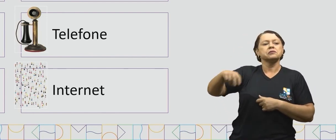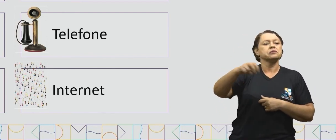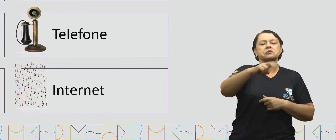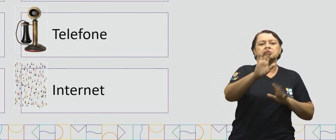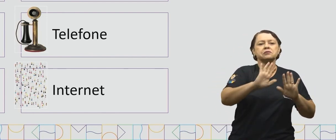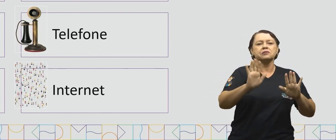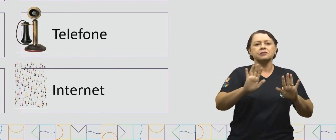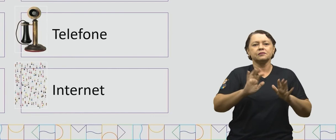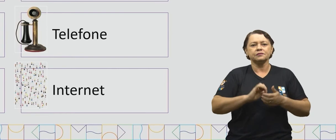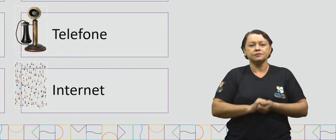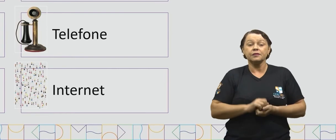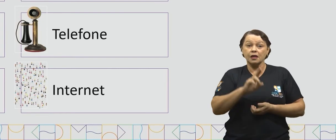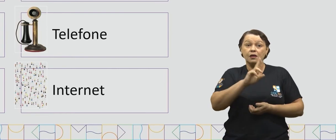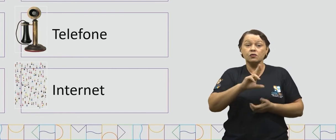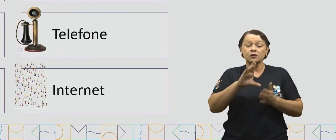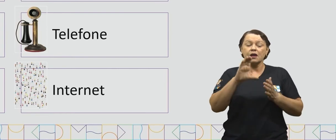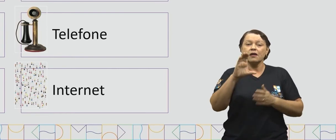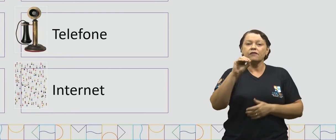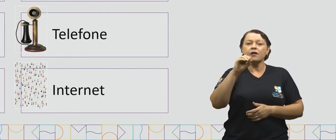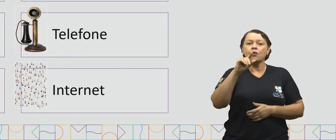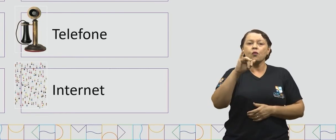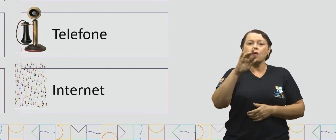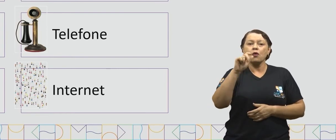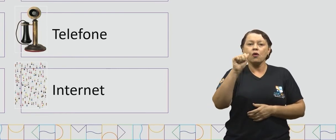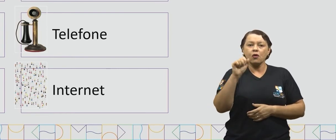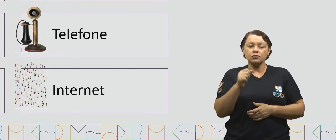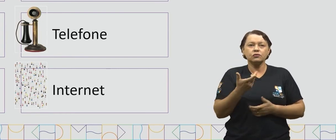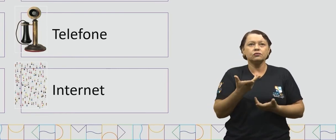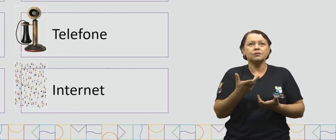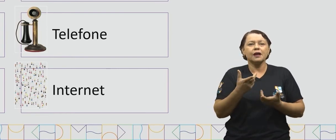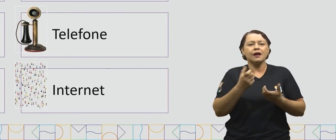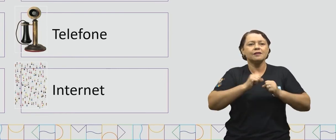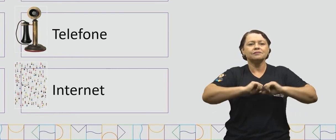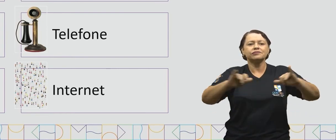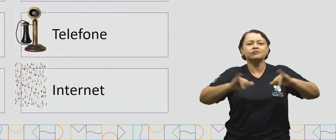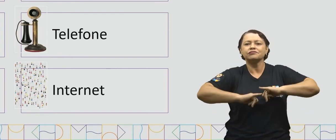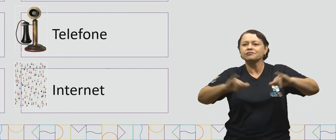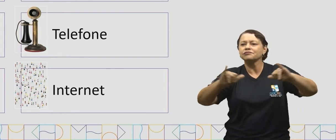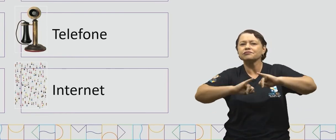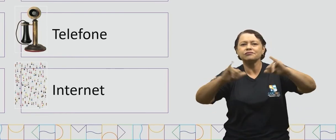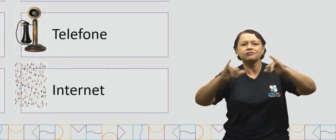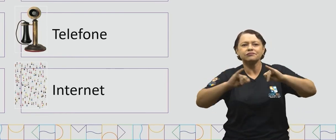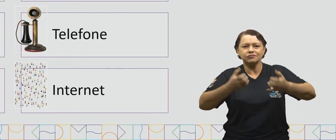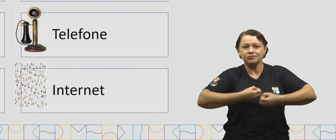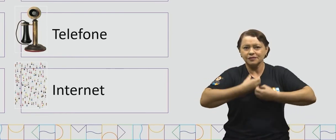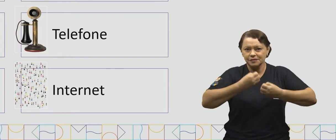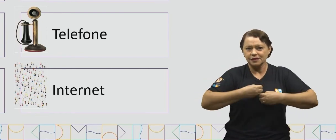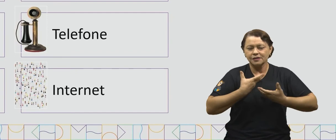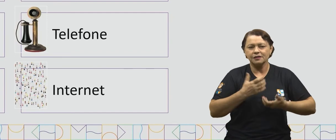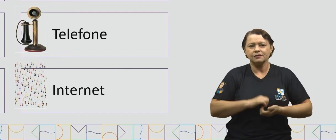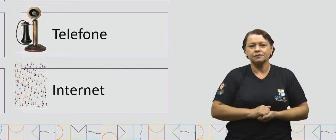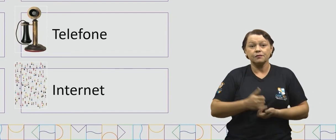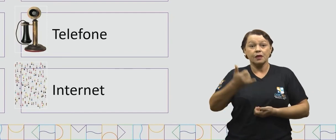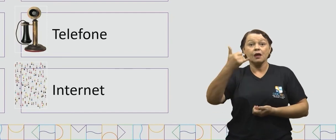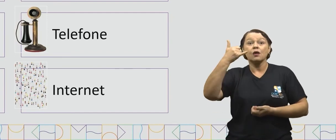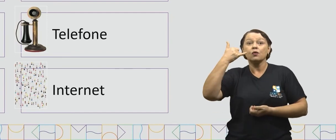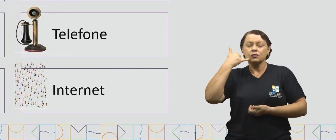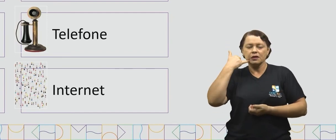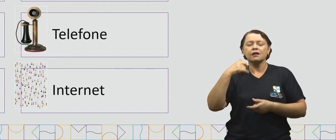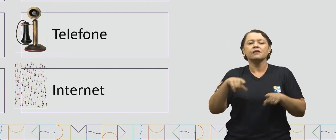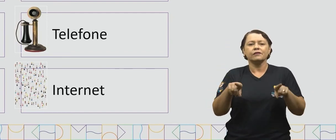pessoalmente. E usava-se um código para facilitar e decifrar as mensagens. O telefone, surgido de um